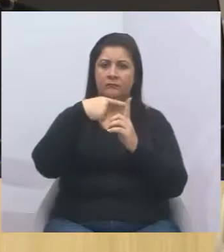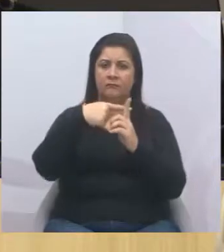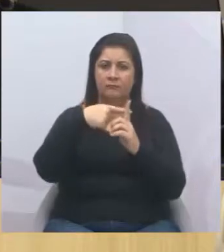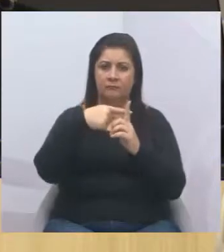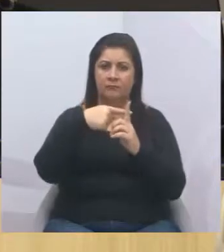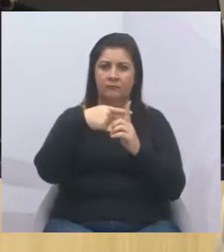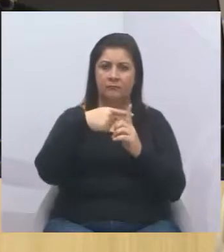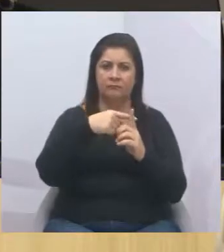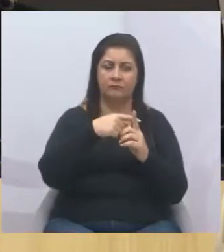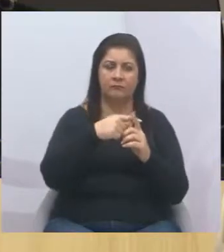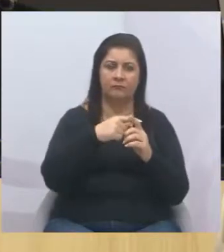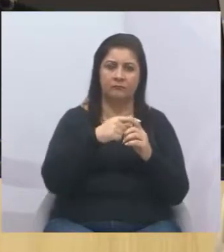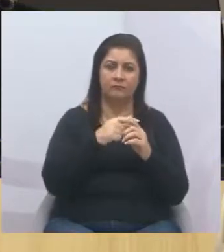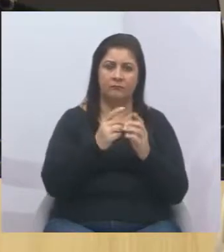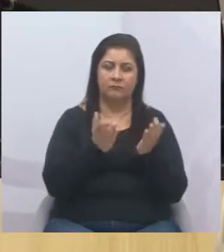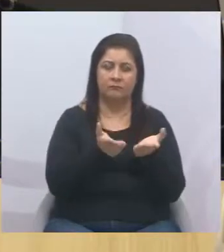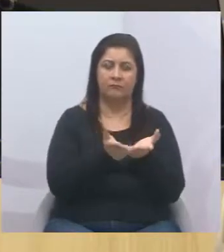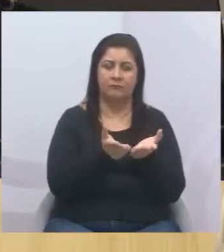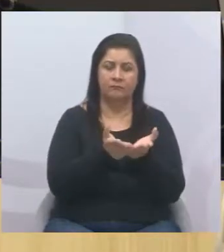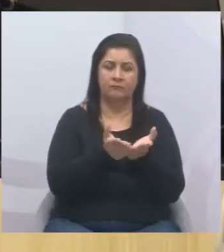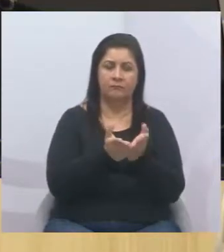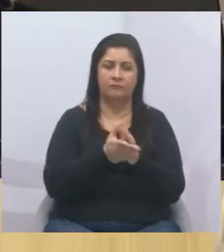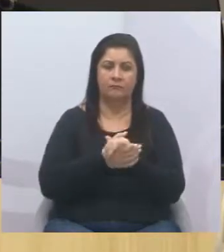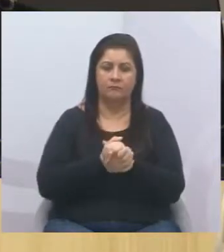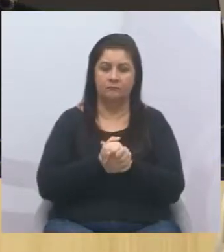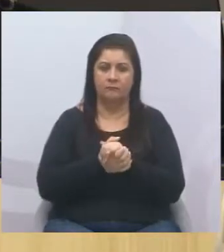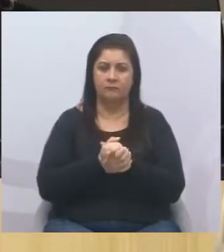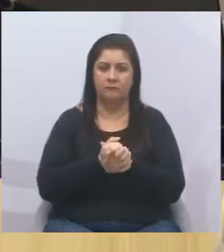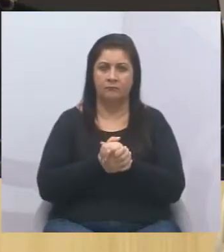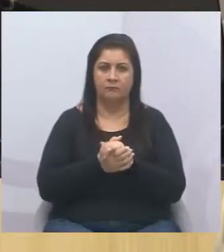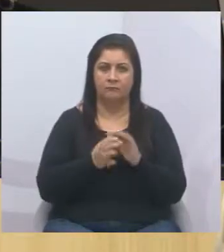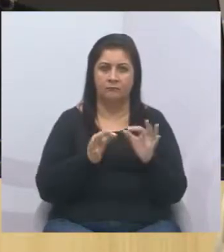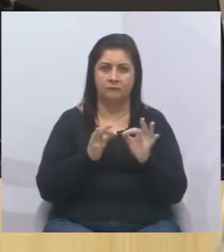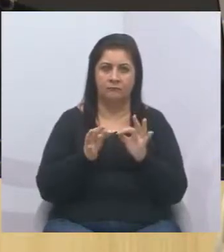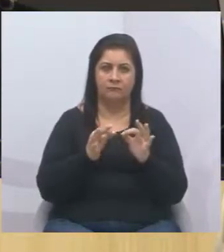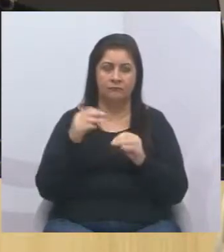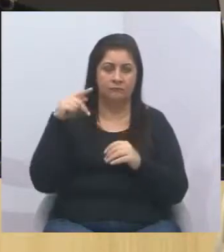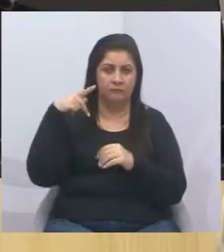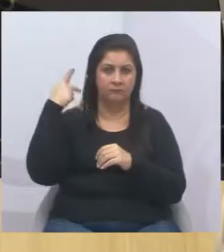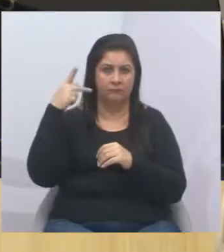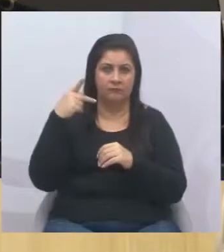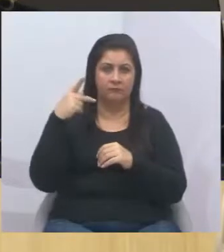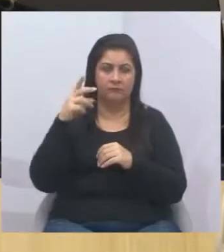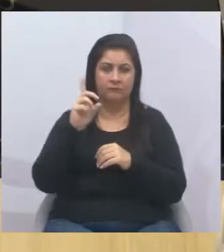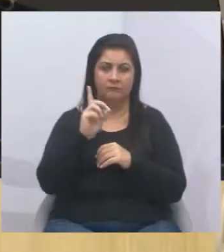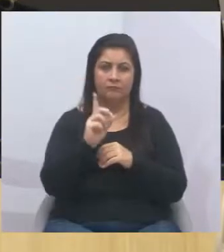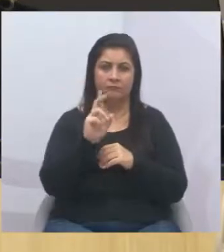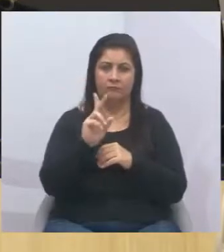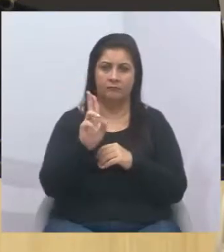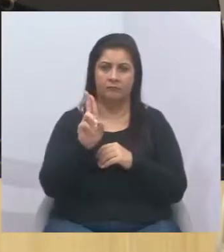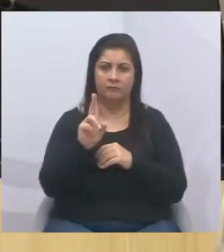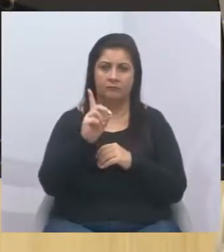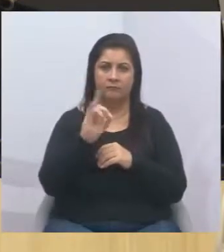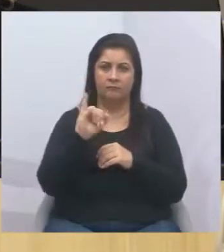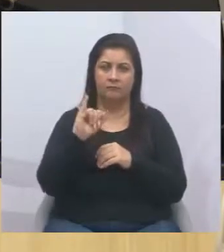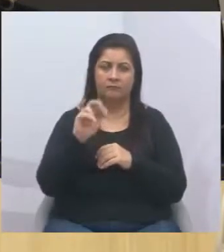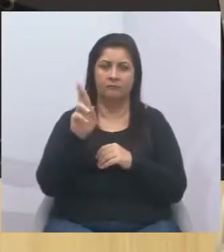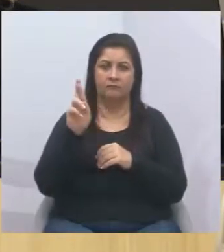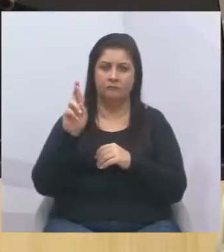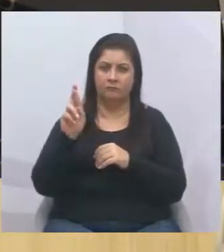em 12 de agosto de 2021. Voto formulado pelos vereadores Dude Rogério